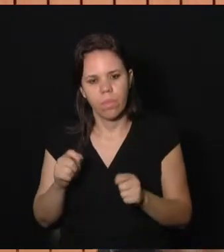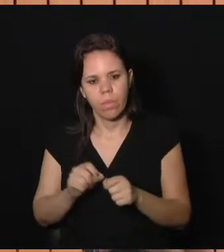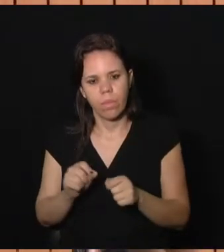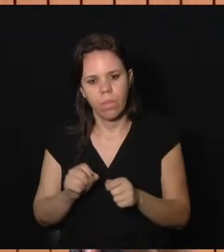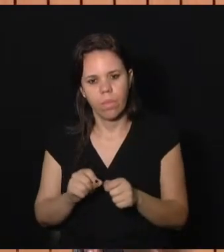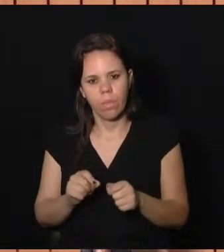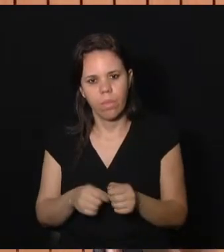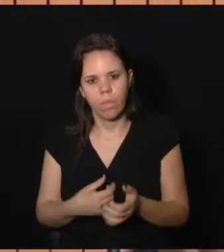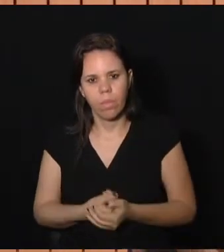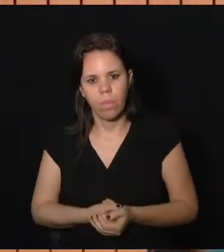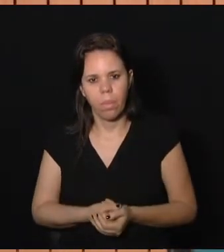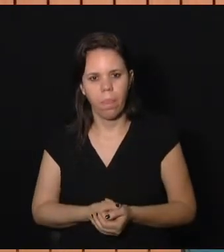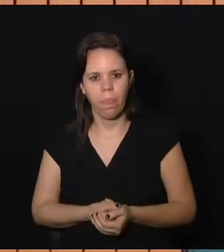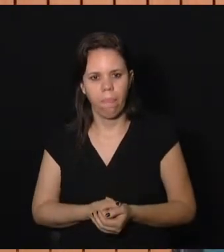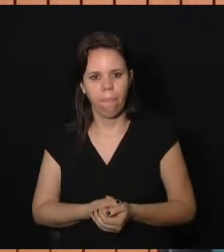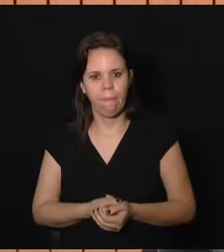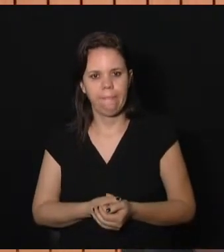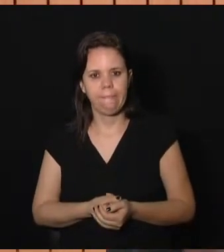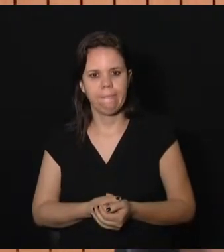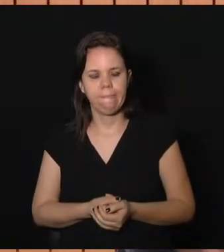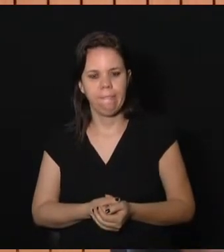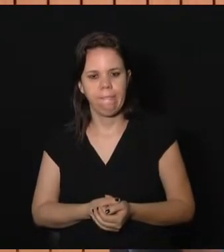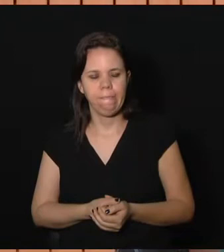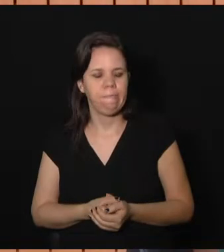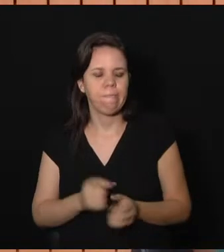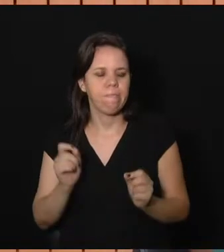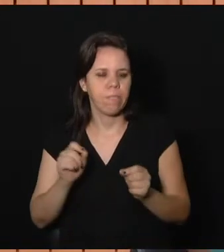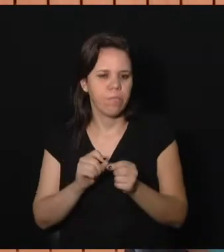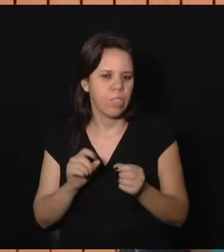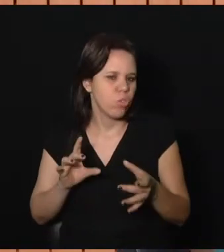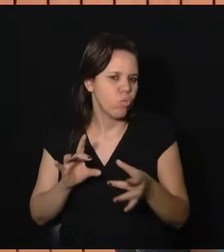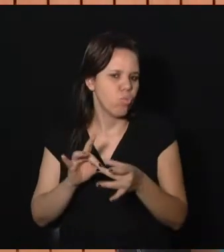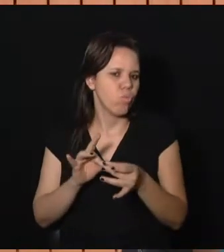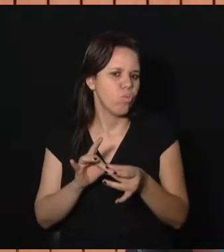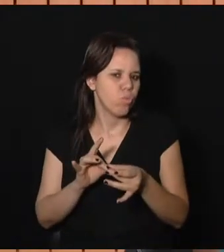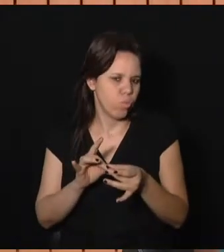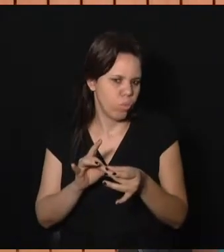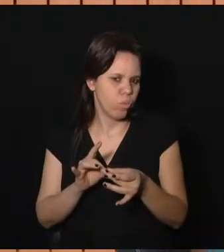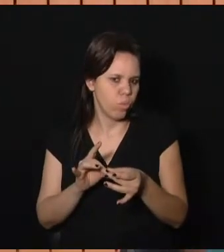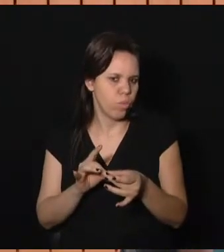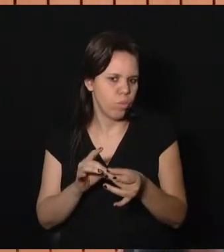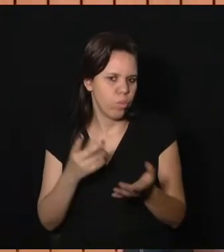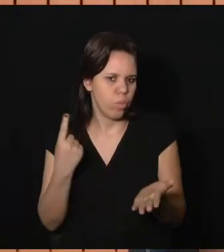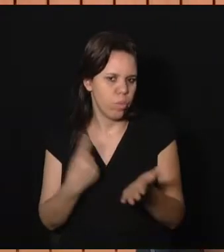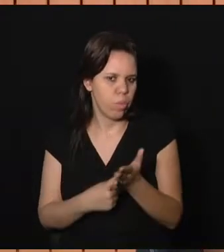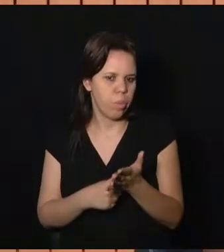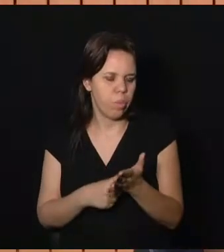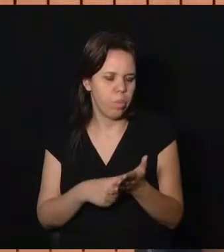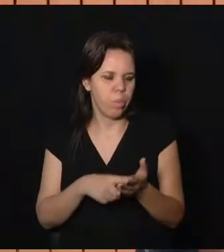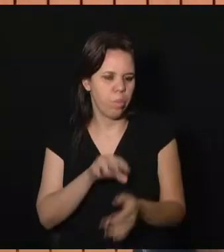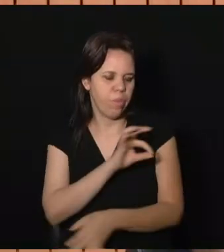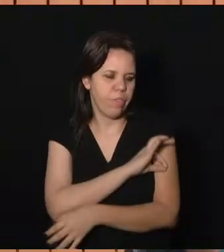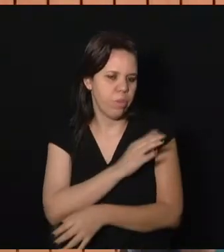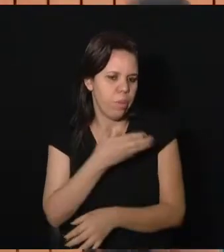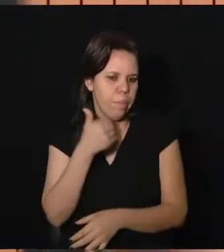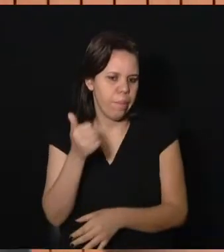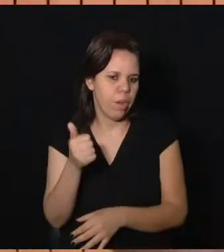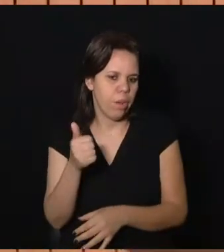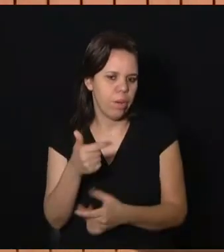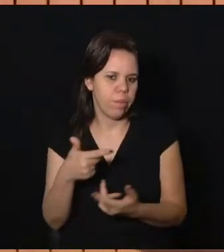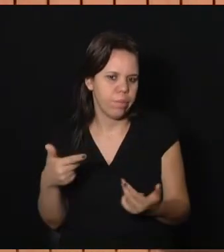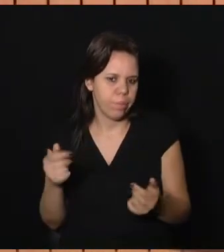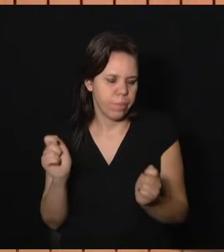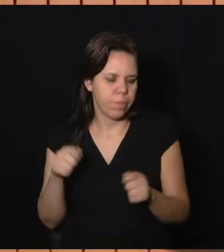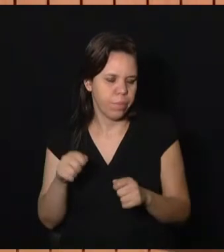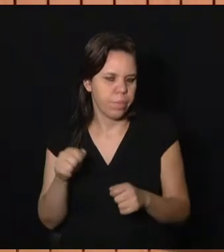aí um intermédio com a prefeitura para poder se chegar num consenso e melhorar essa situação? Acho